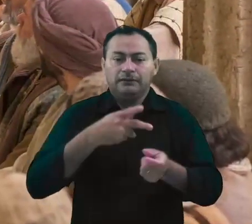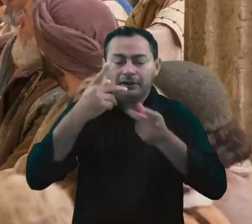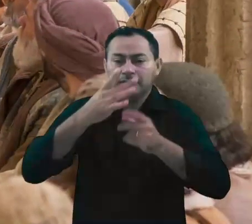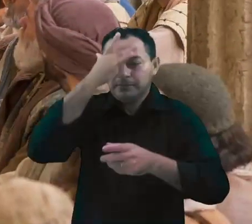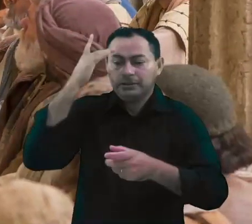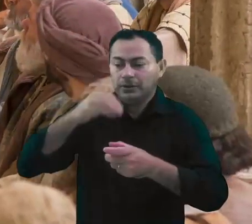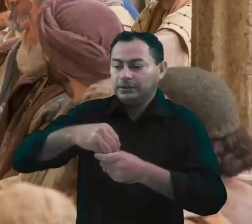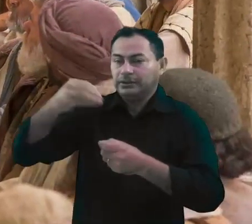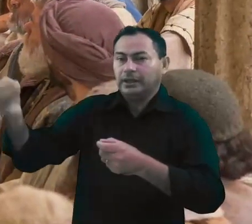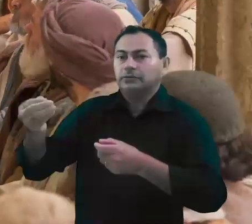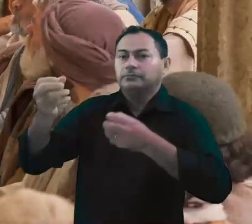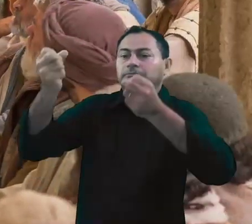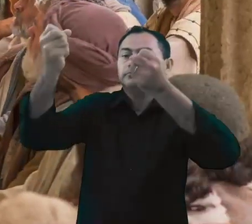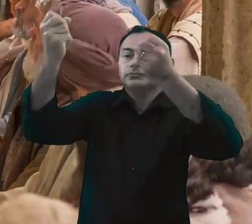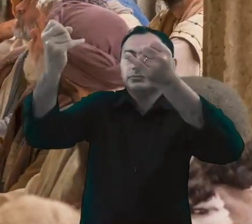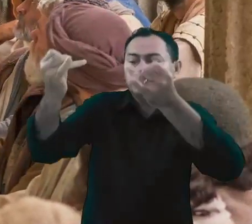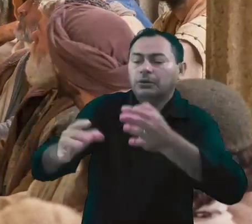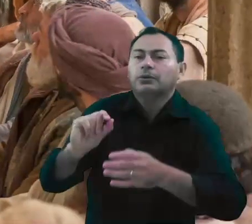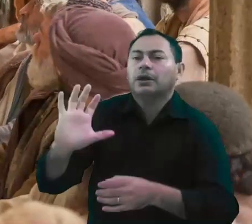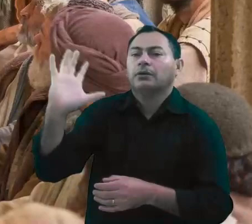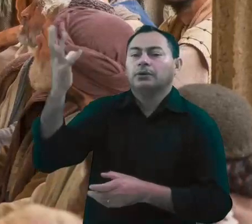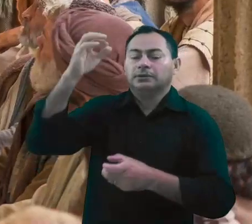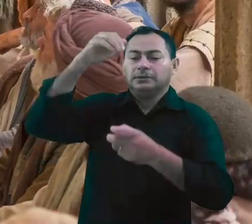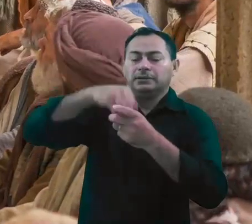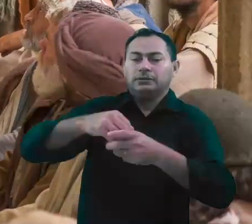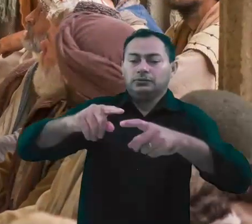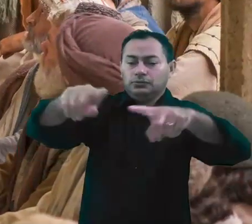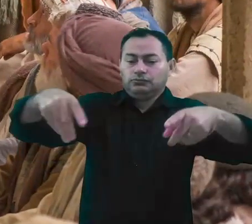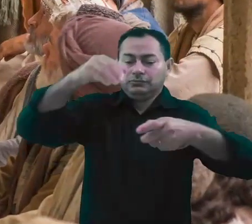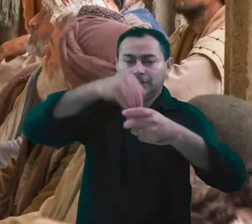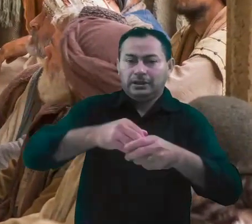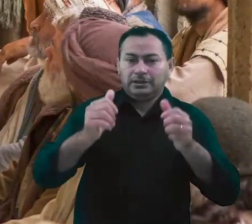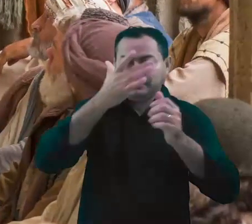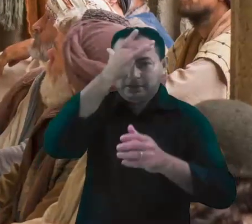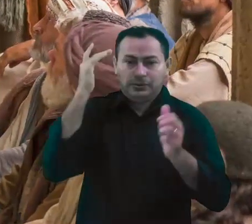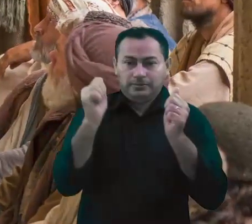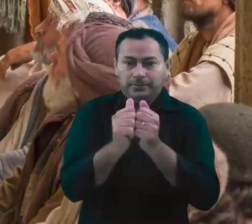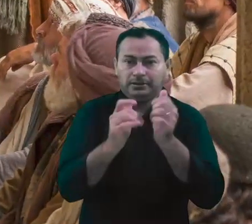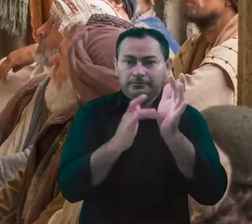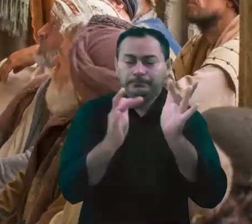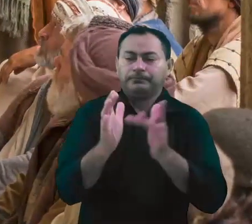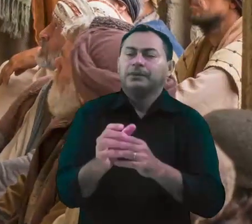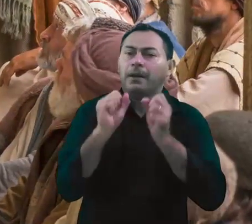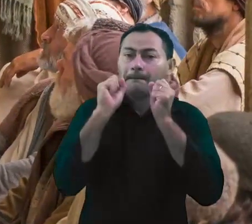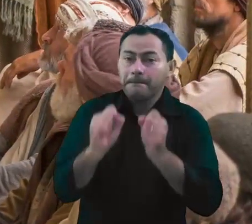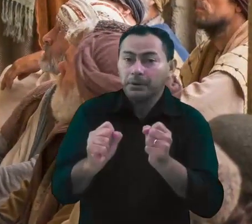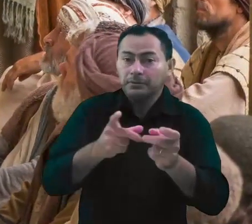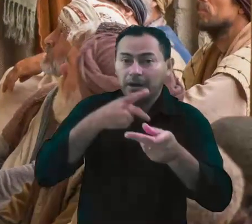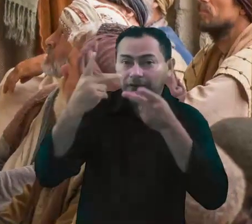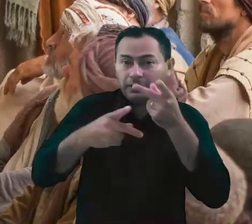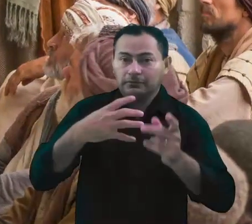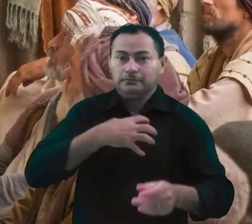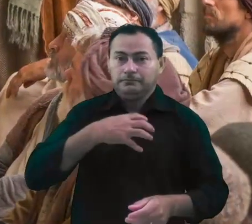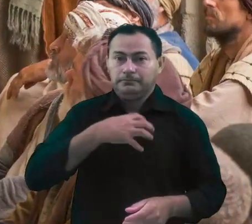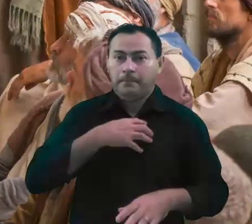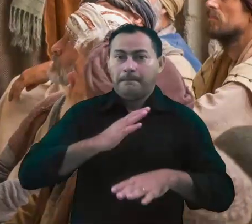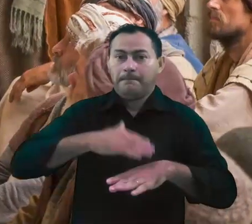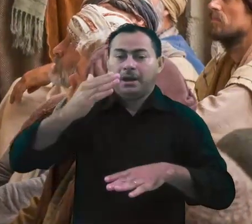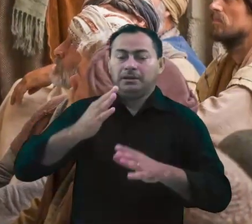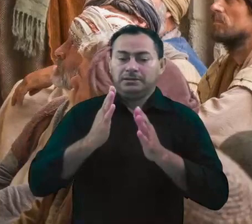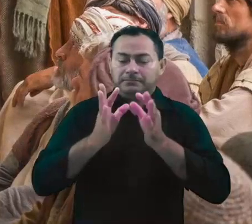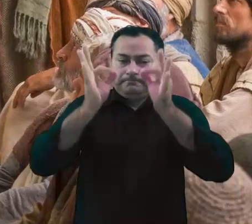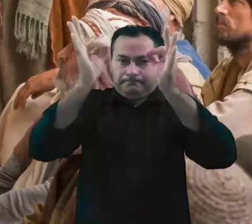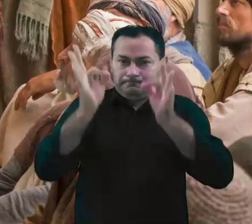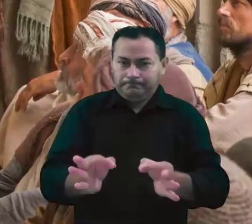externo, para explicar-lhes o que estava acontecendo no círculo interno. Poderíamos colocar isso de uma